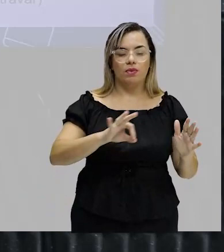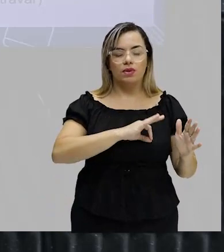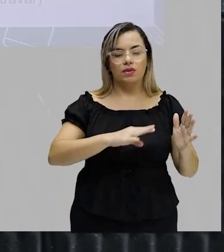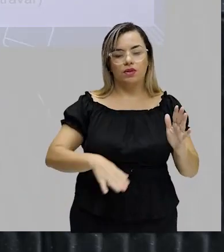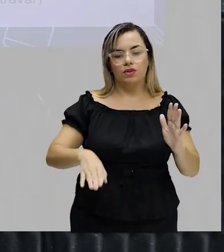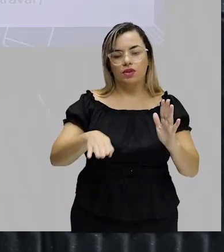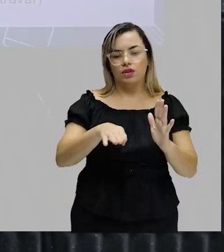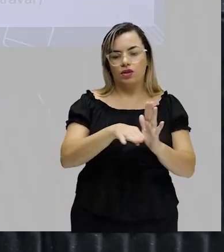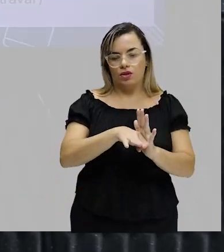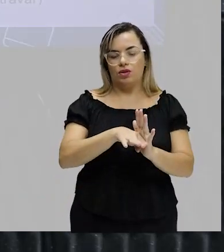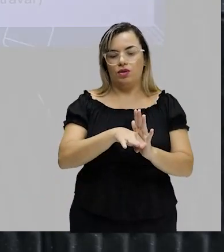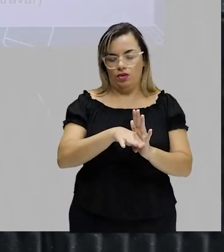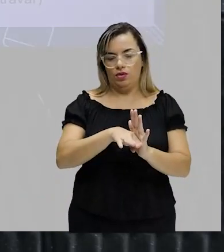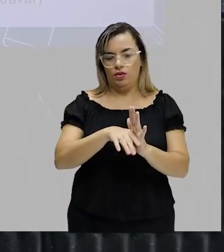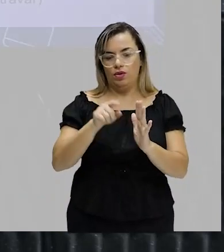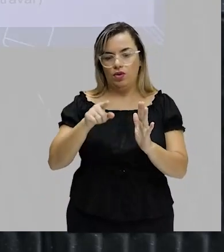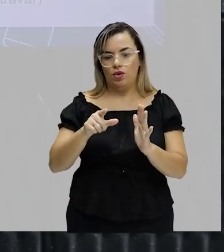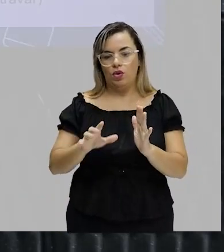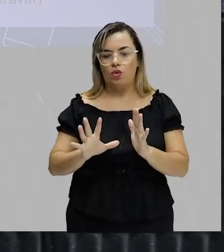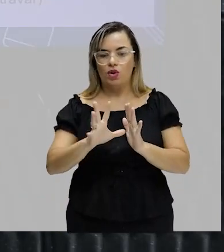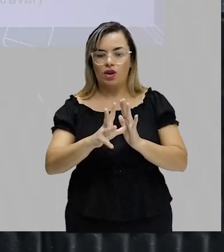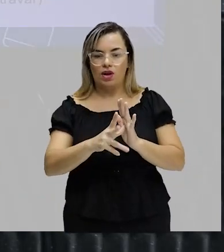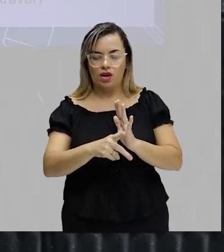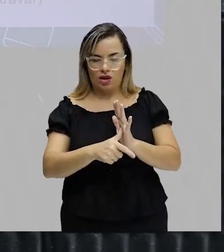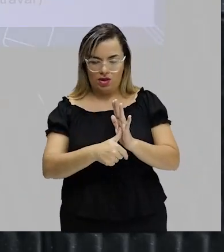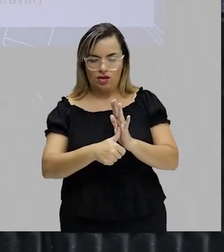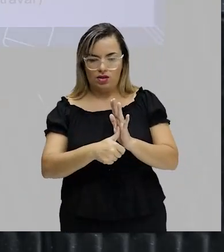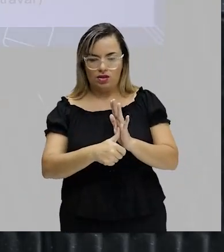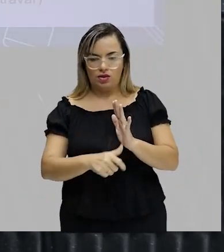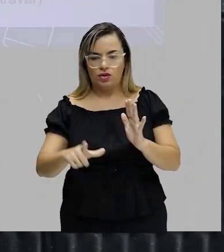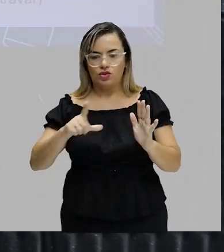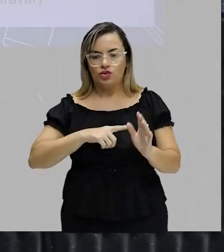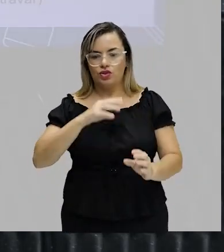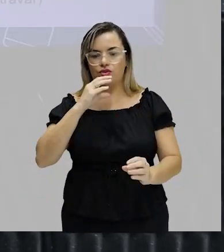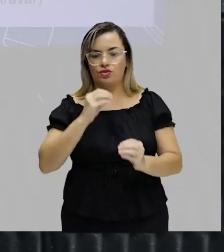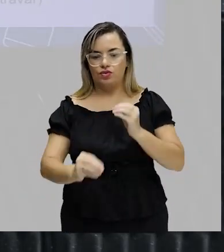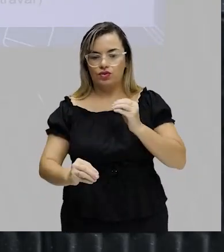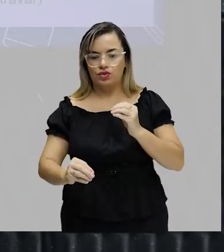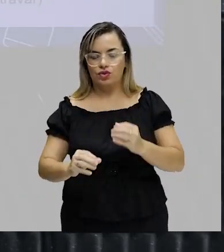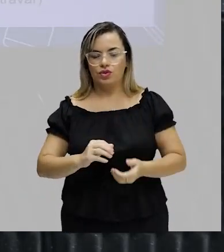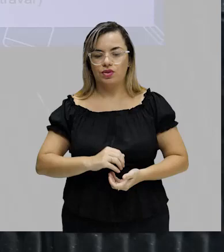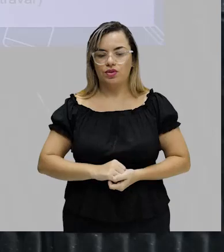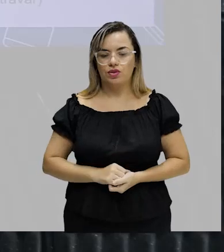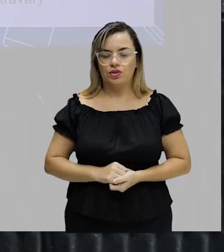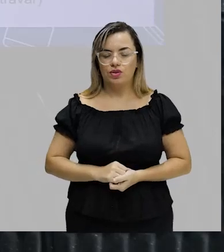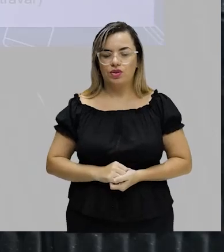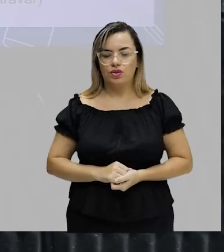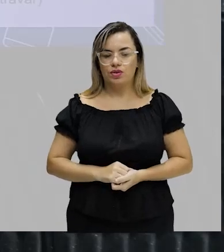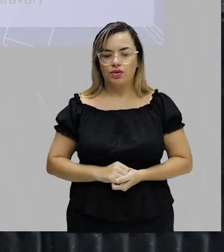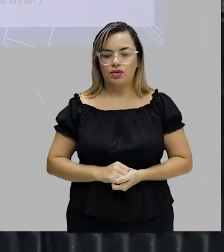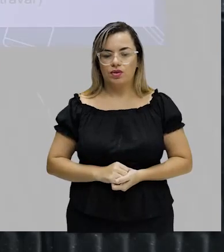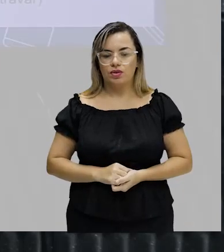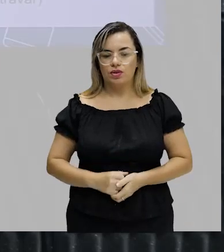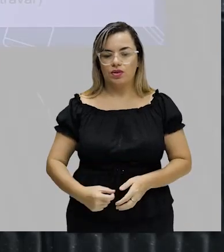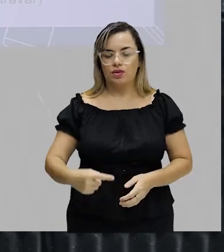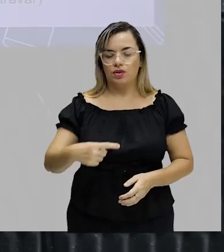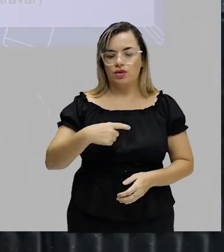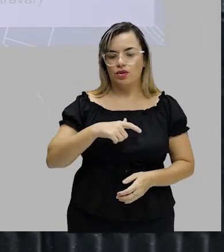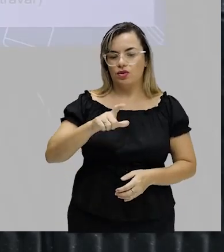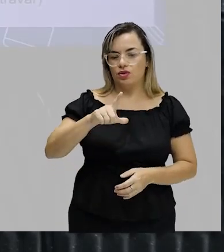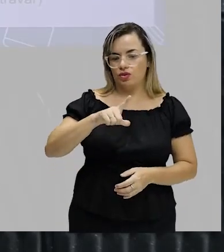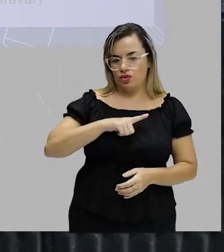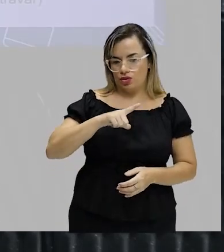tinha escapado. I had saved my document before the computer crash. Eu tinha salvo o